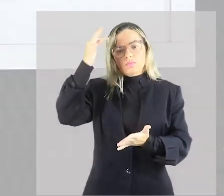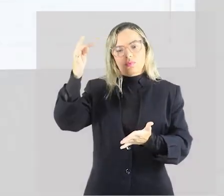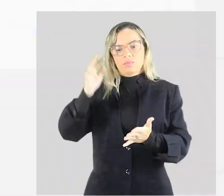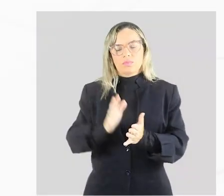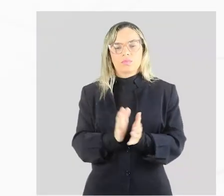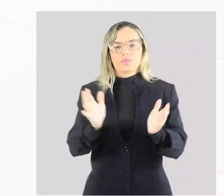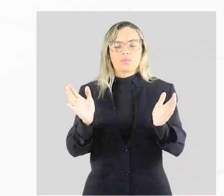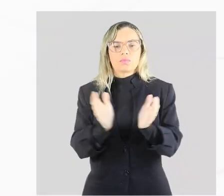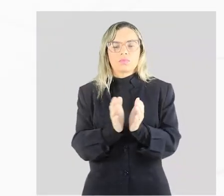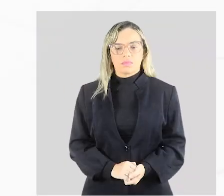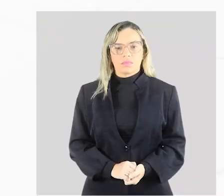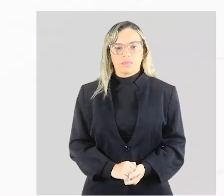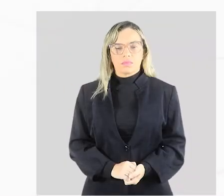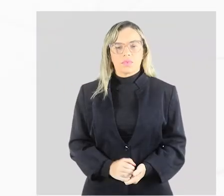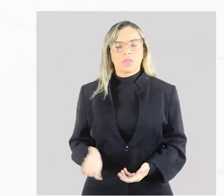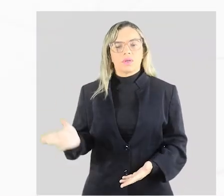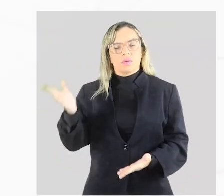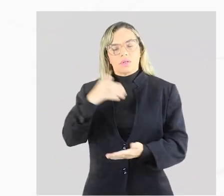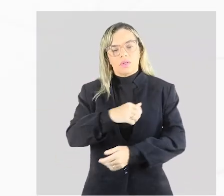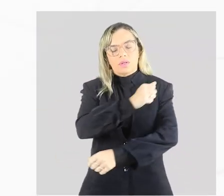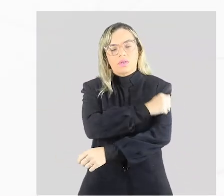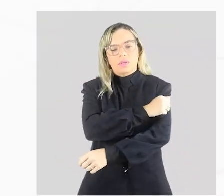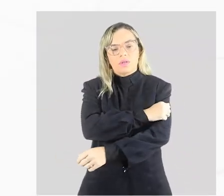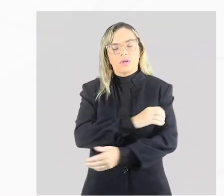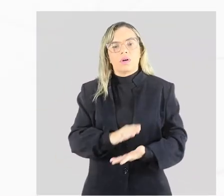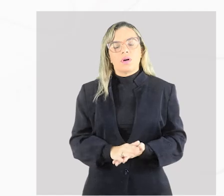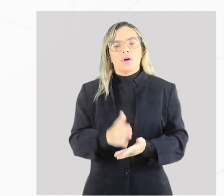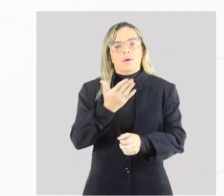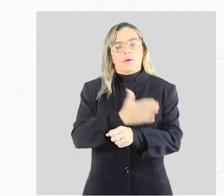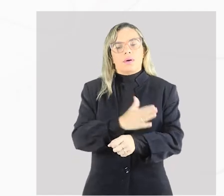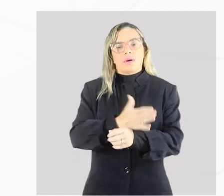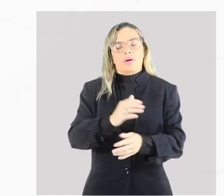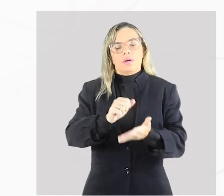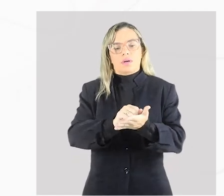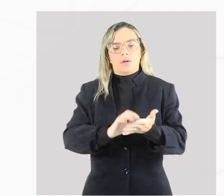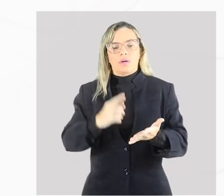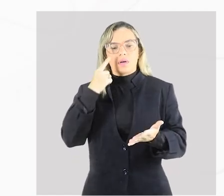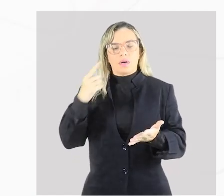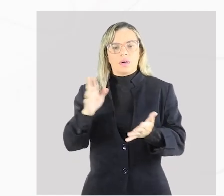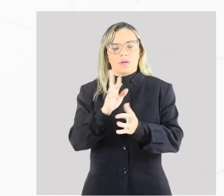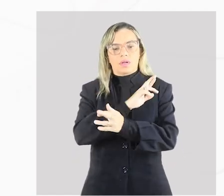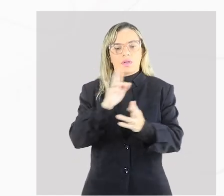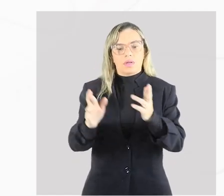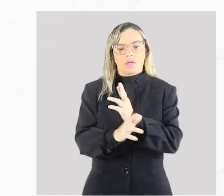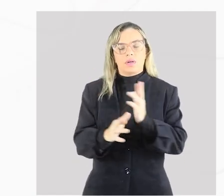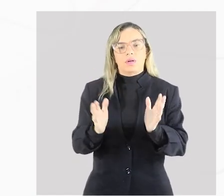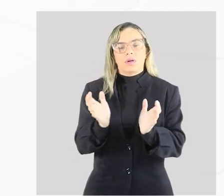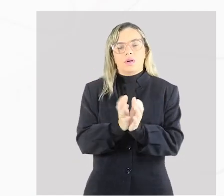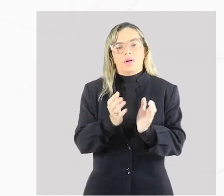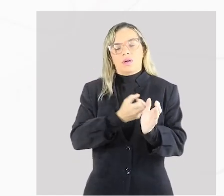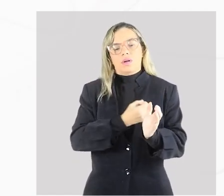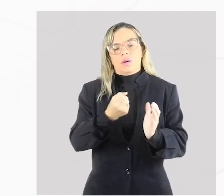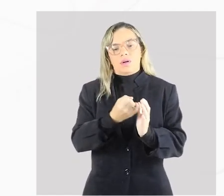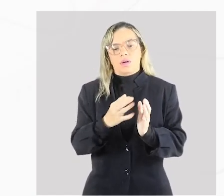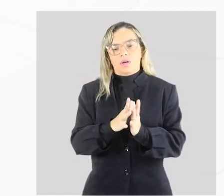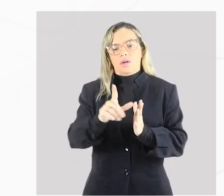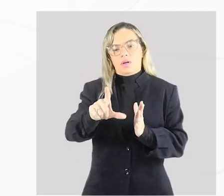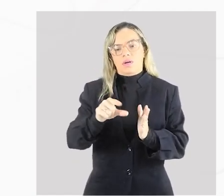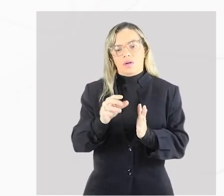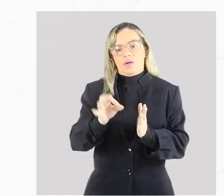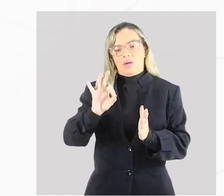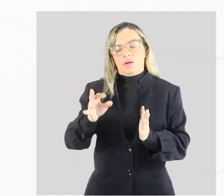conjuntos. Vem aqui comigo. Ok, pessoal? Então vamos fazer algumas questões envolvendo o conjunto. Ação alternativa correta a respeito do